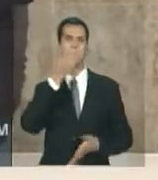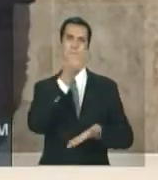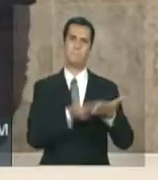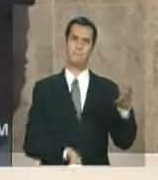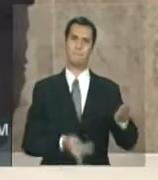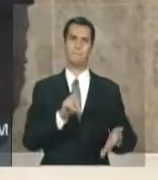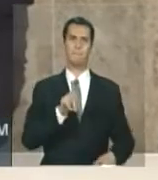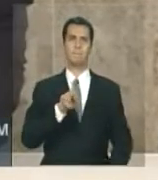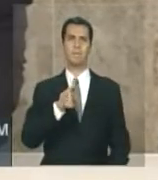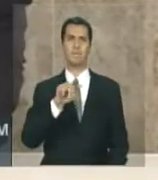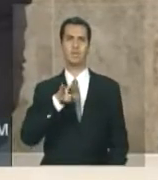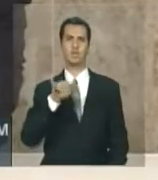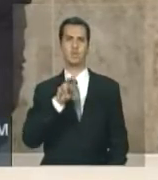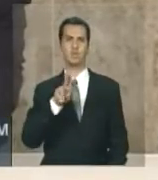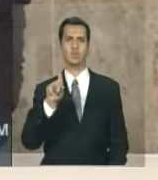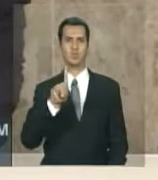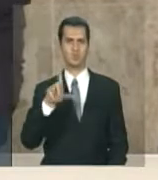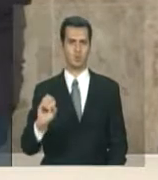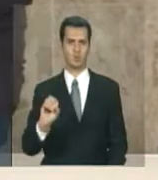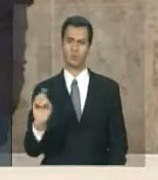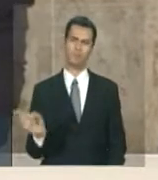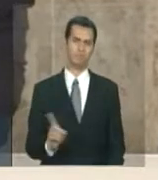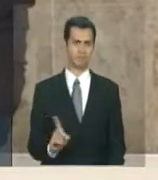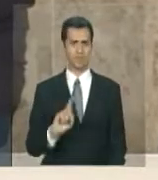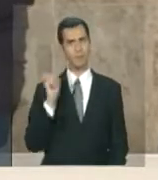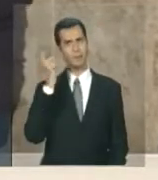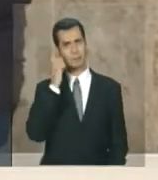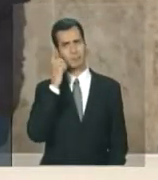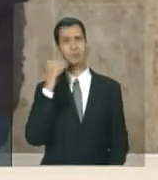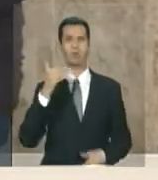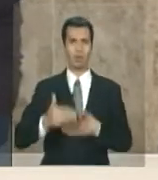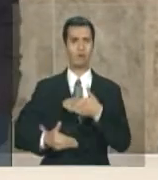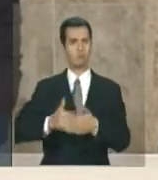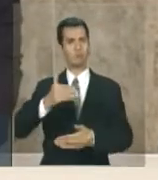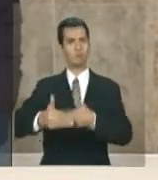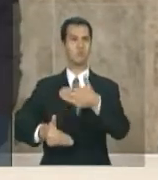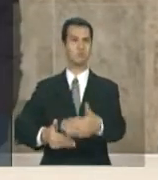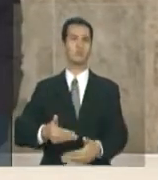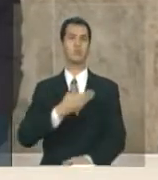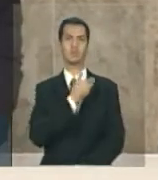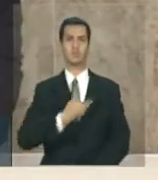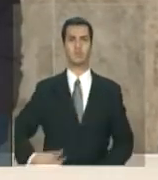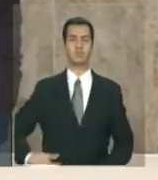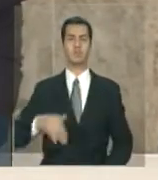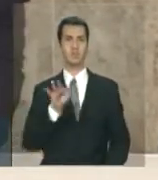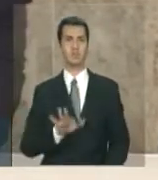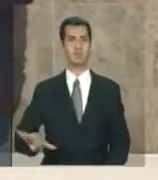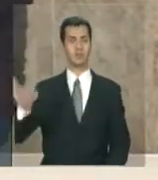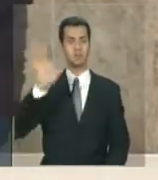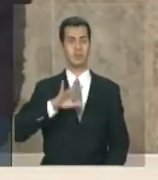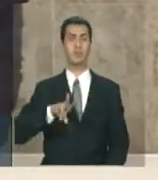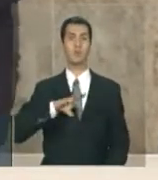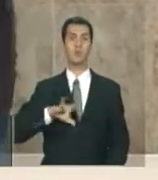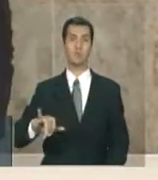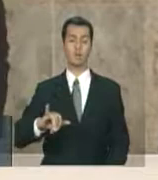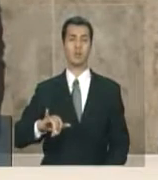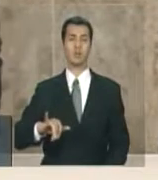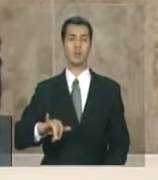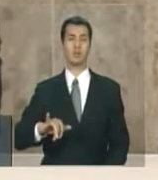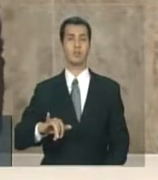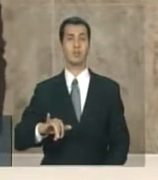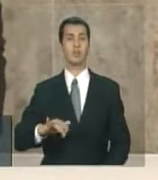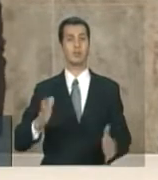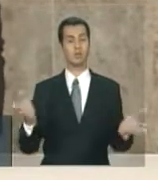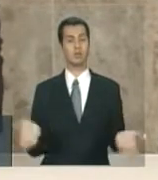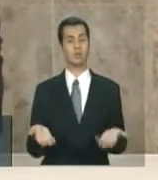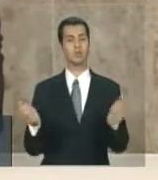prejuízo. Eu percebo que é um avanço o governo federal se encontrar ao lado dos estados e dos produtores nesse